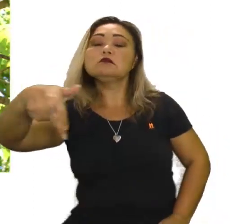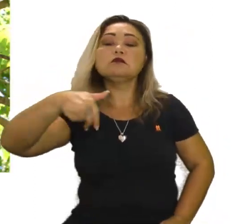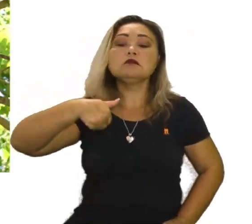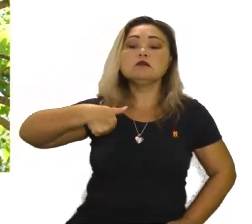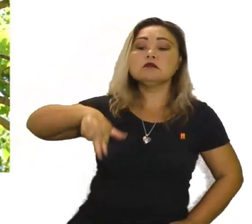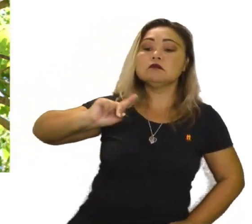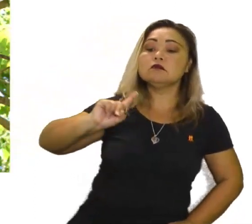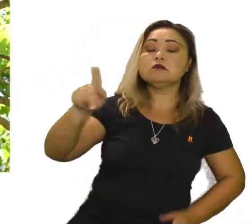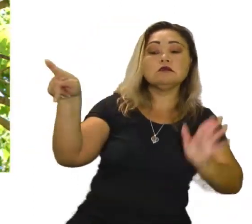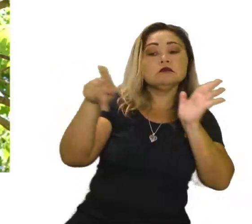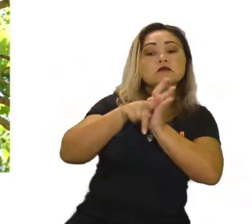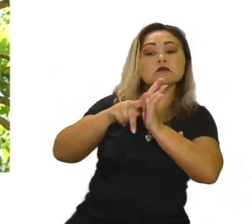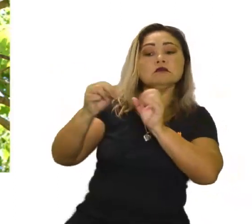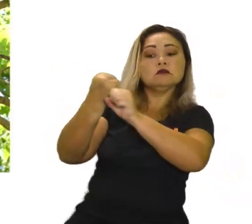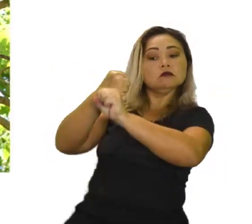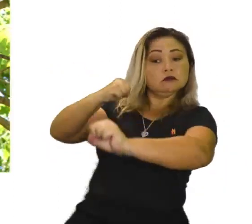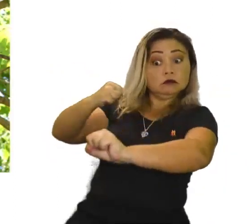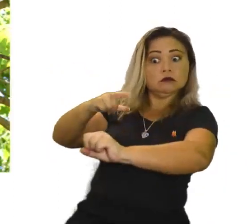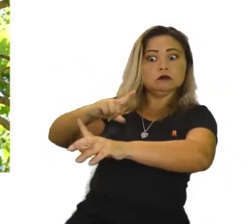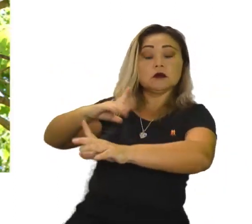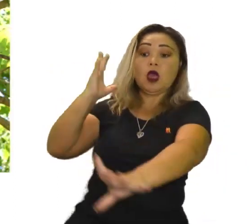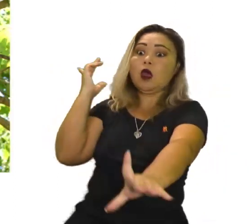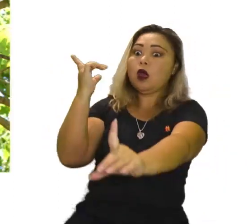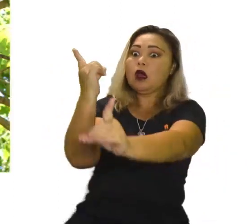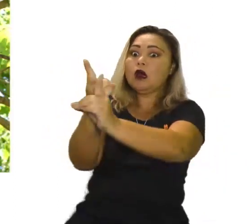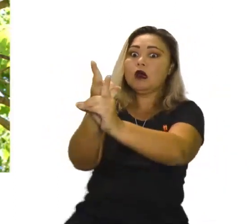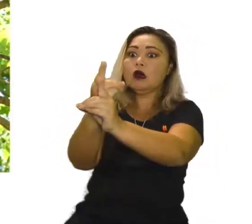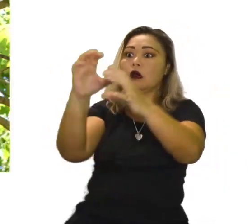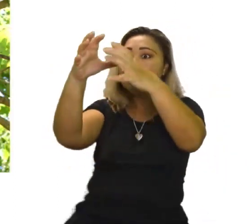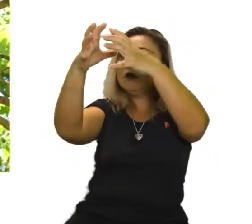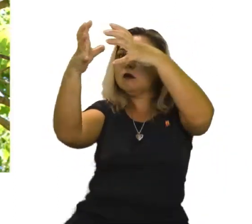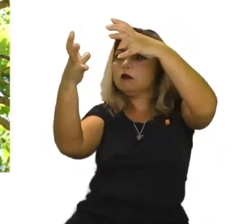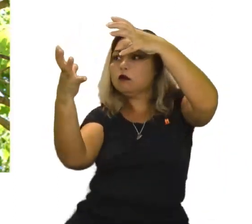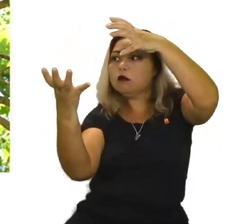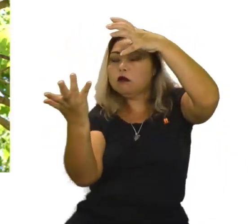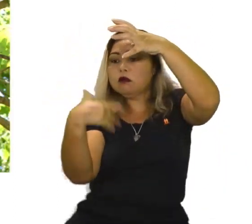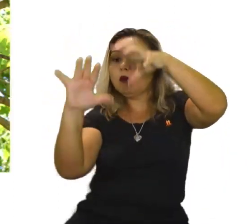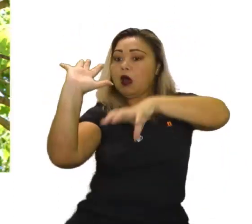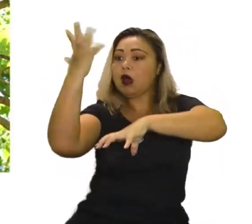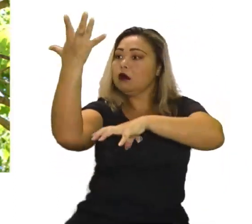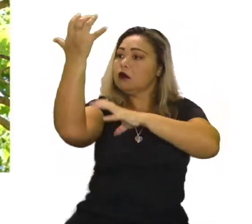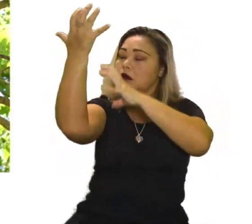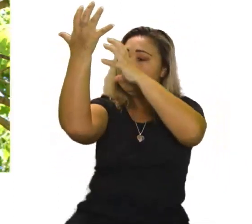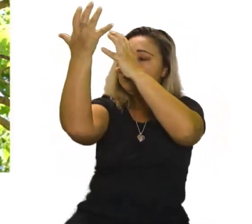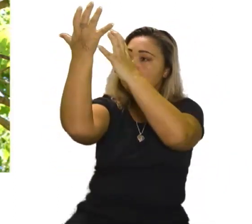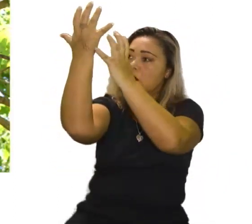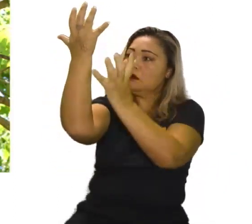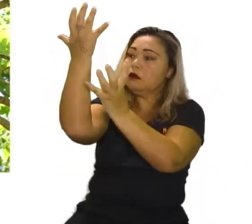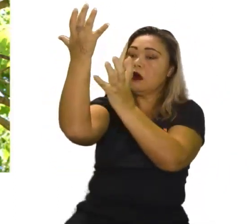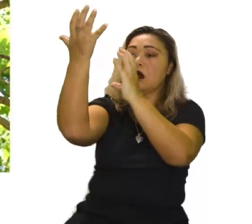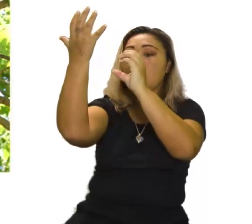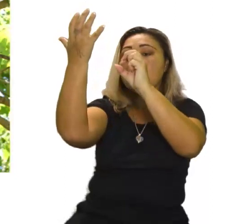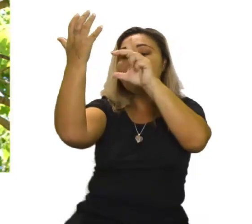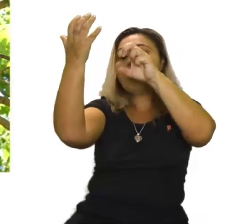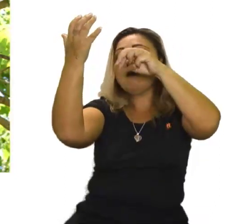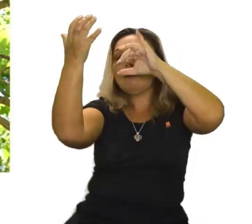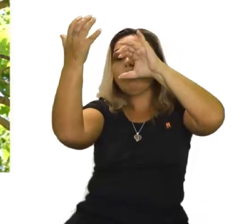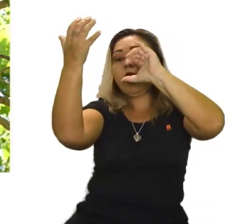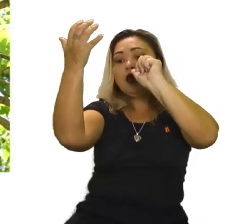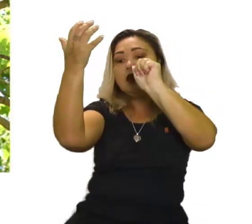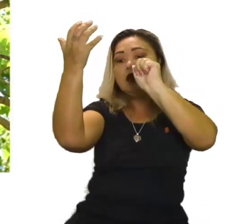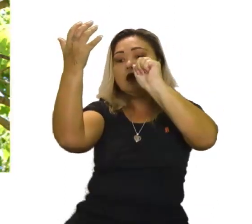sua propriedade e encontrou um enxame numa árvore, ou então uma colmeia,